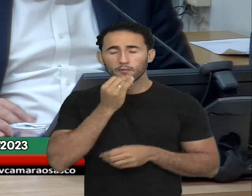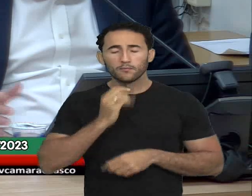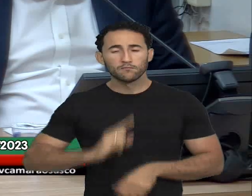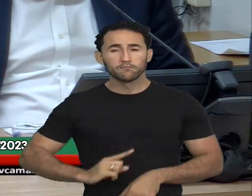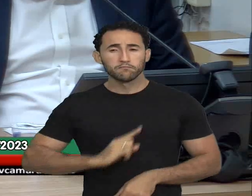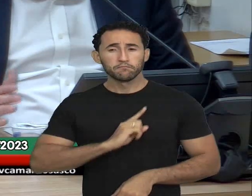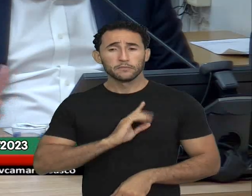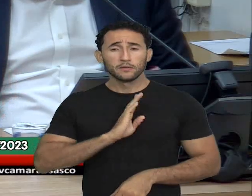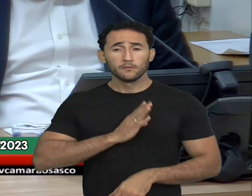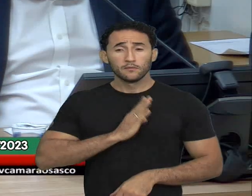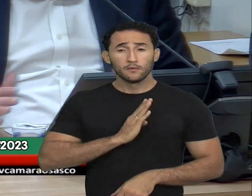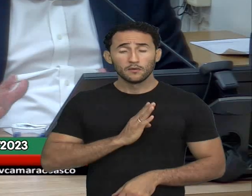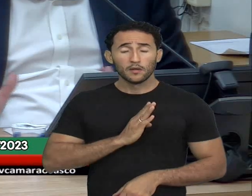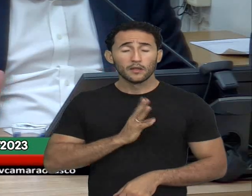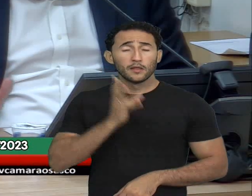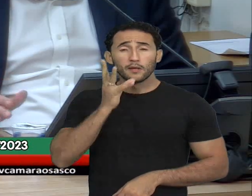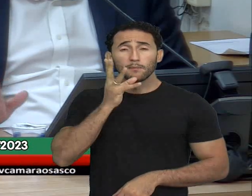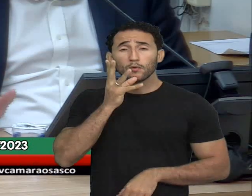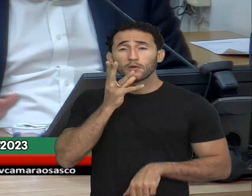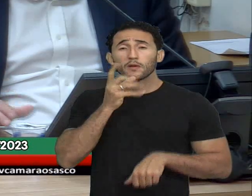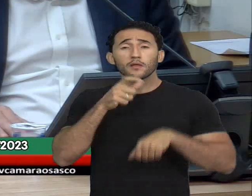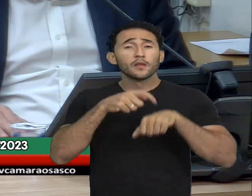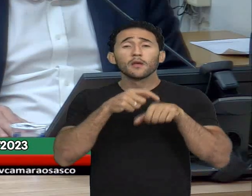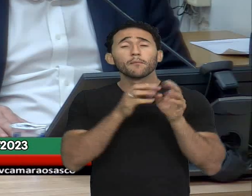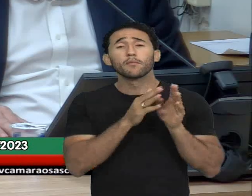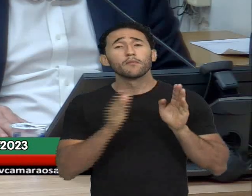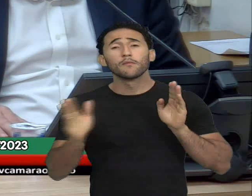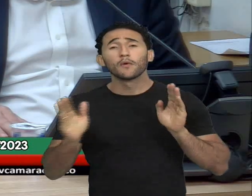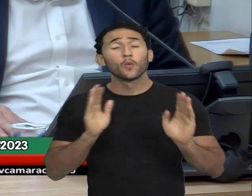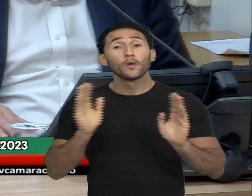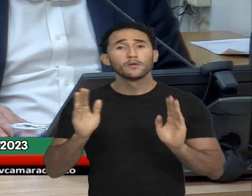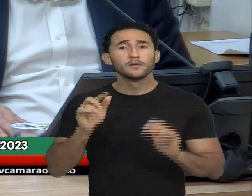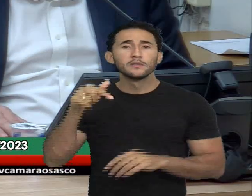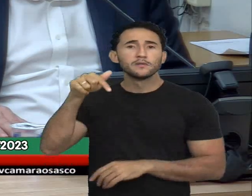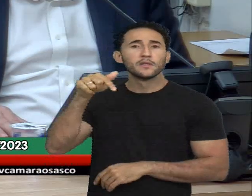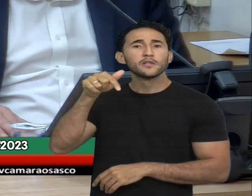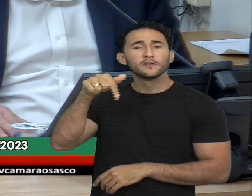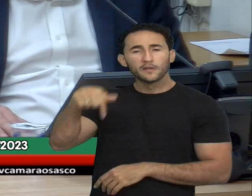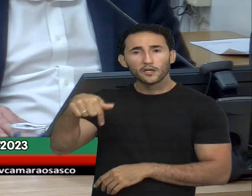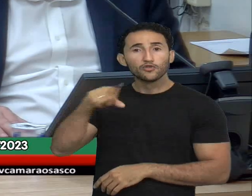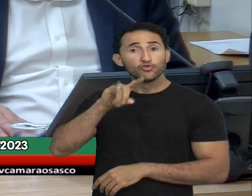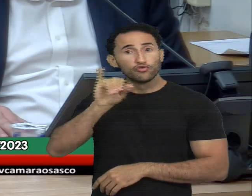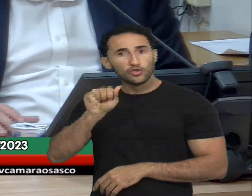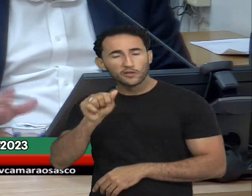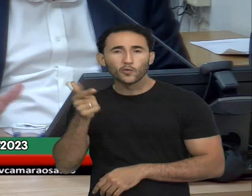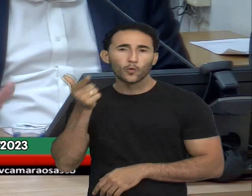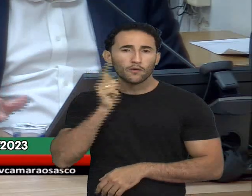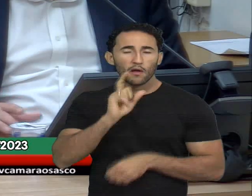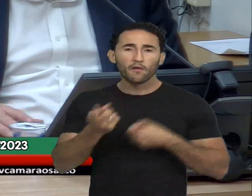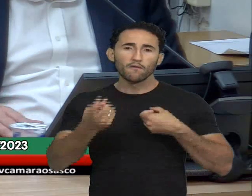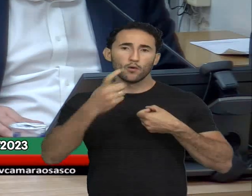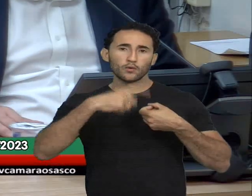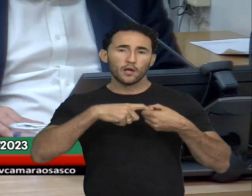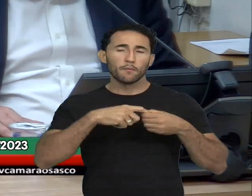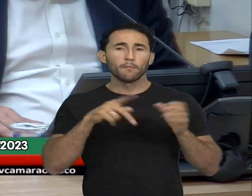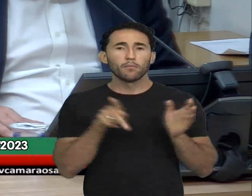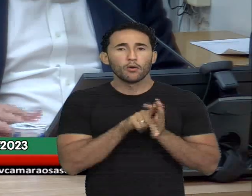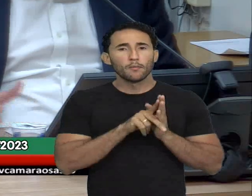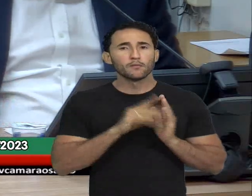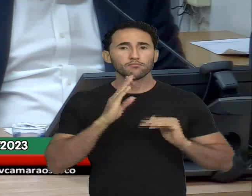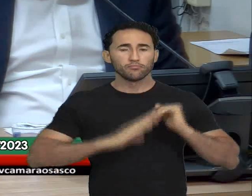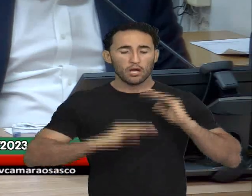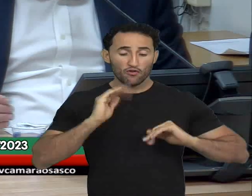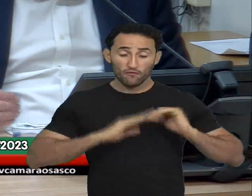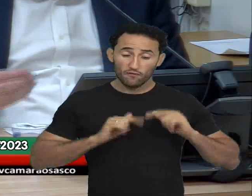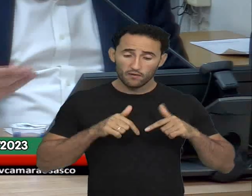cateterismo, em 7 dias a pessoa praticamente já está pronta para as atividades dela, do exame, né? Se for